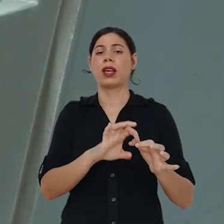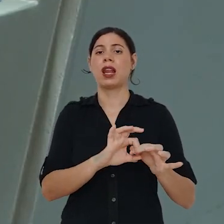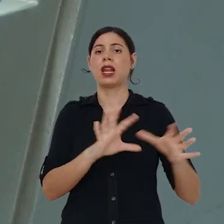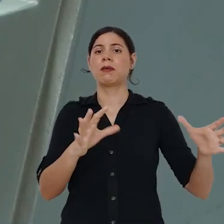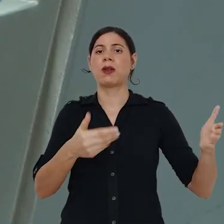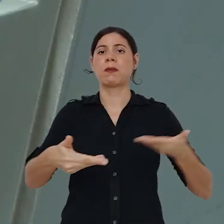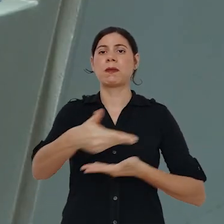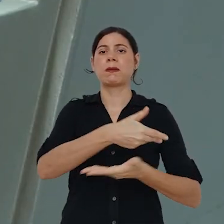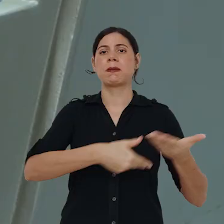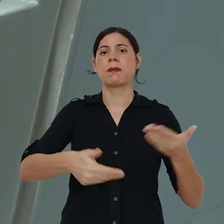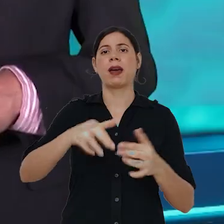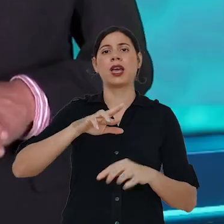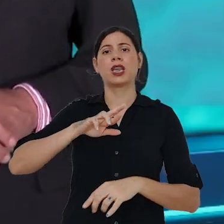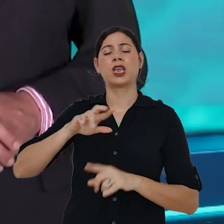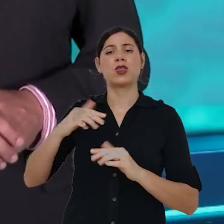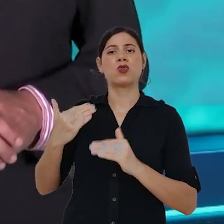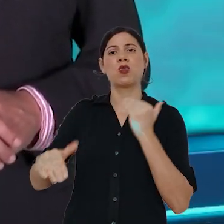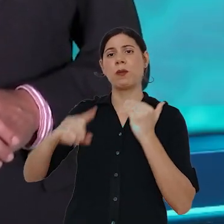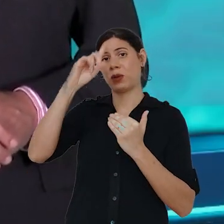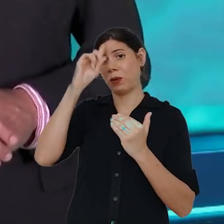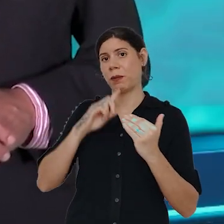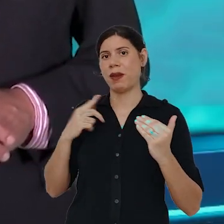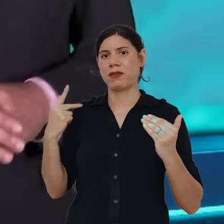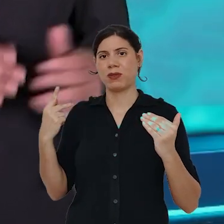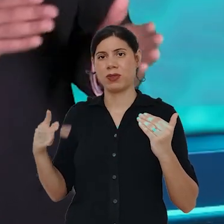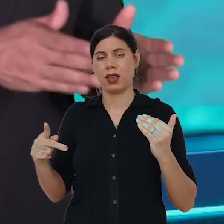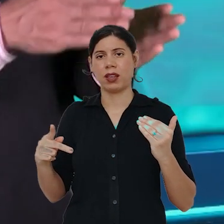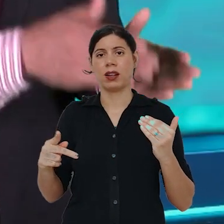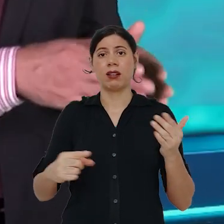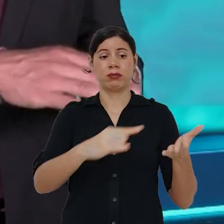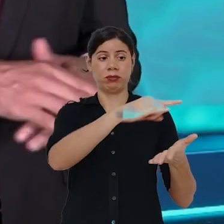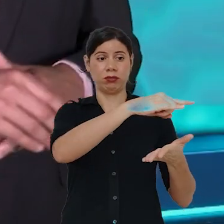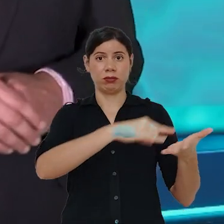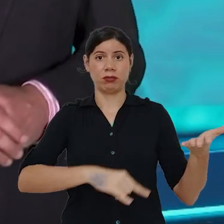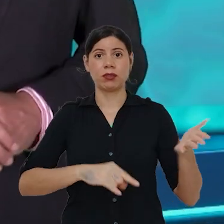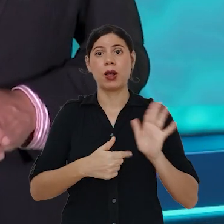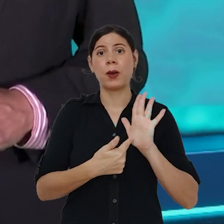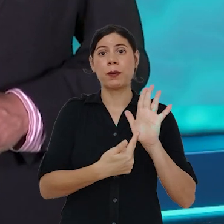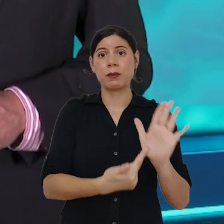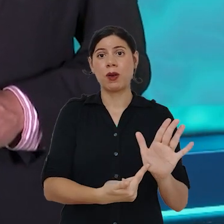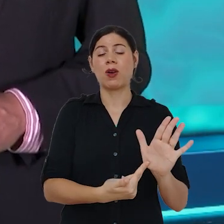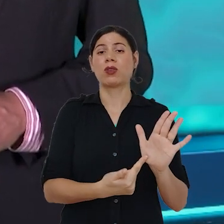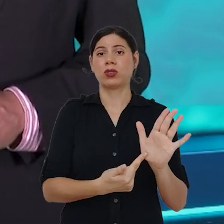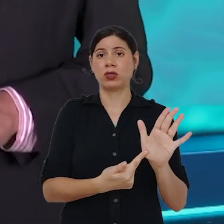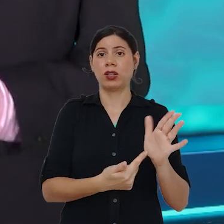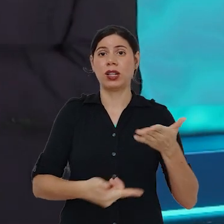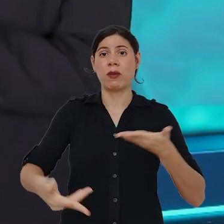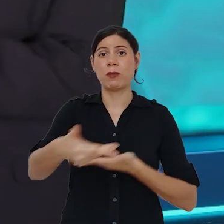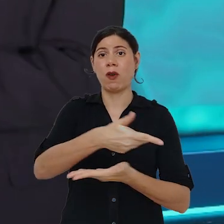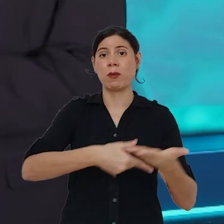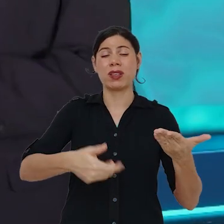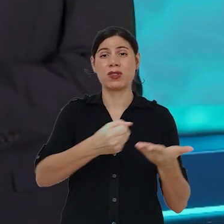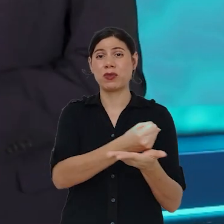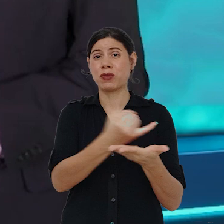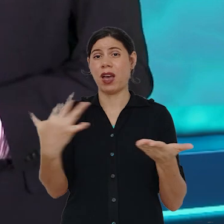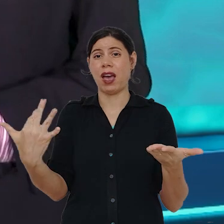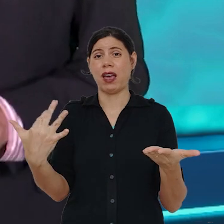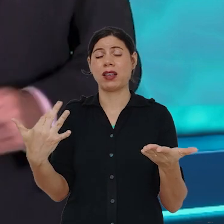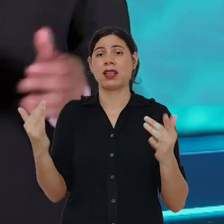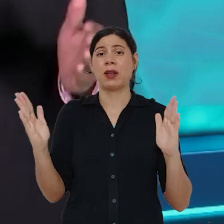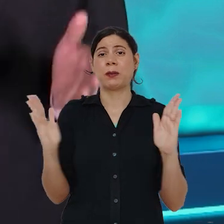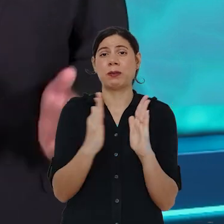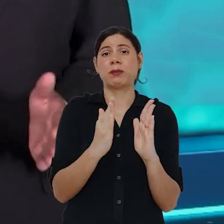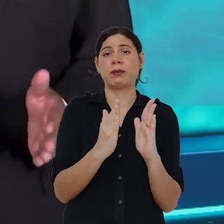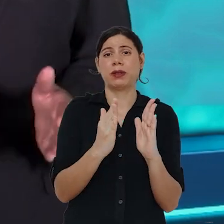de movimentação da conta. O extrato bancário da autora mostra que foram efetivadas várias transações por determinado